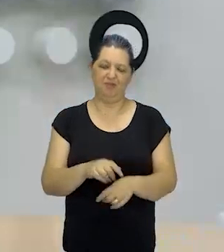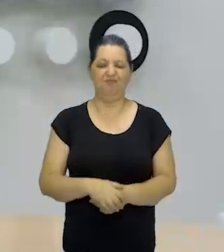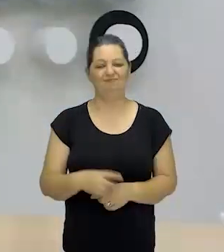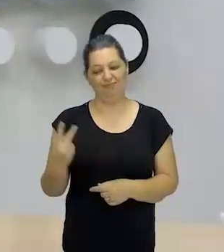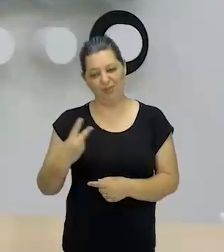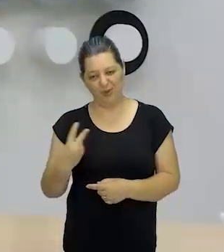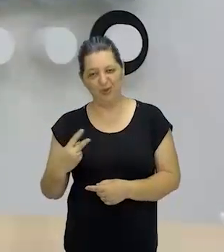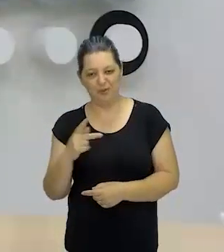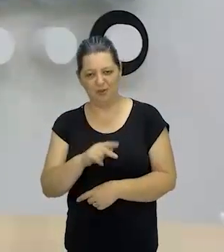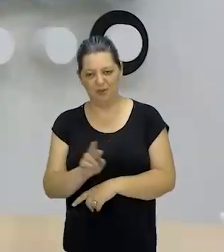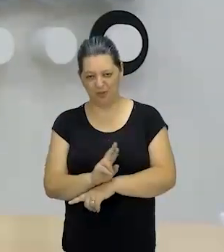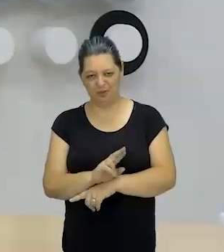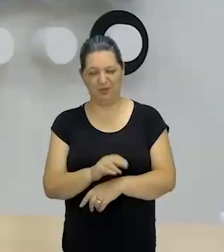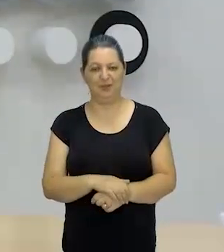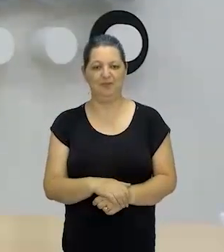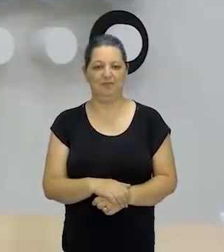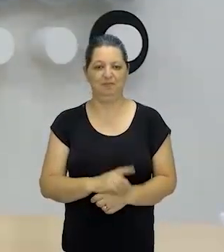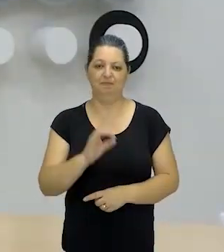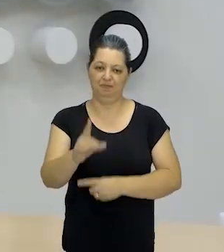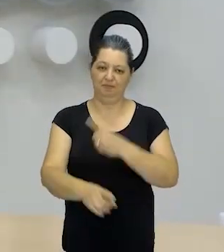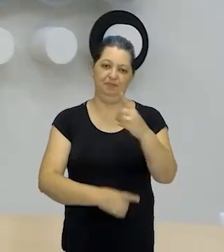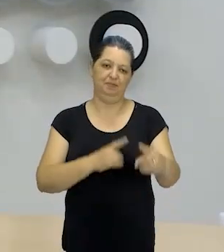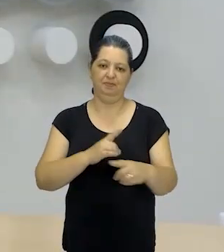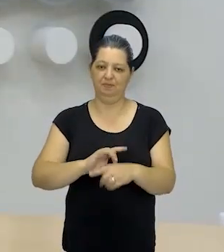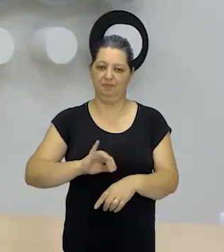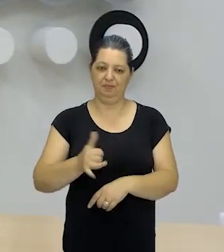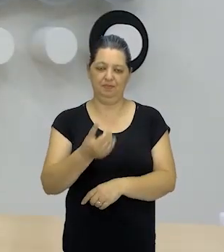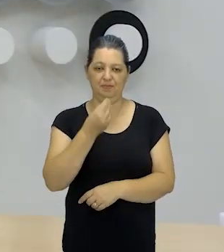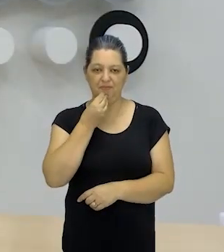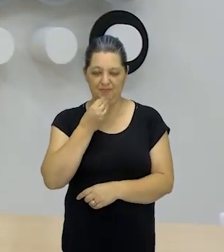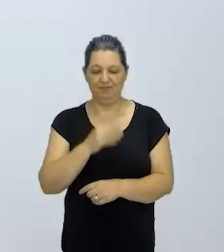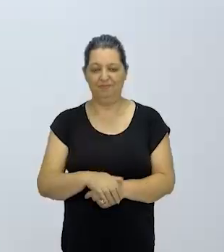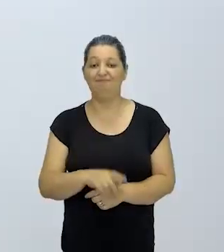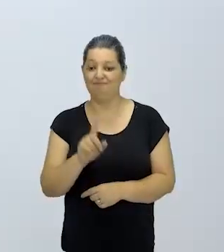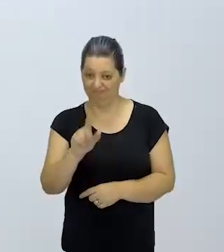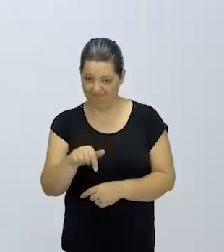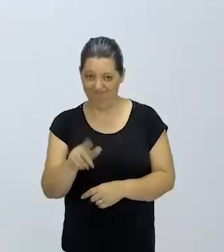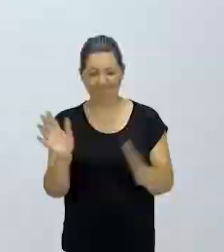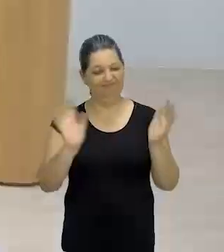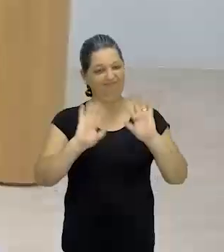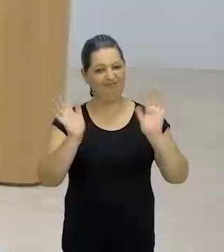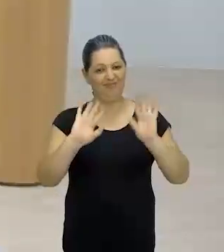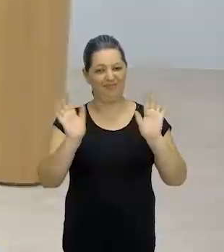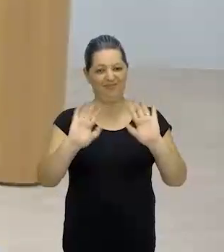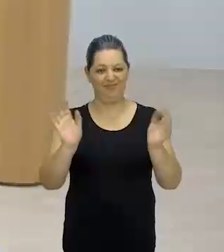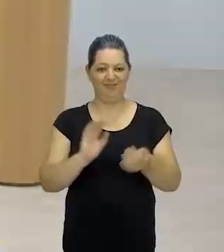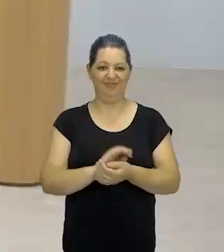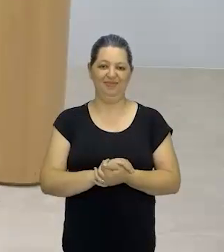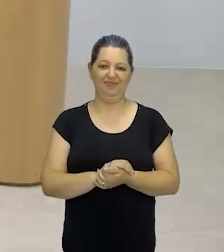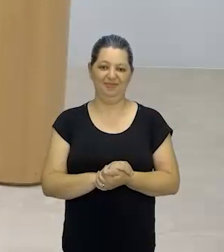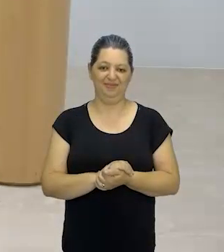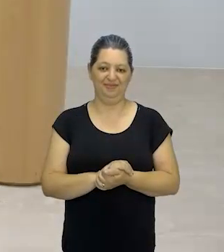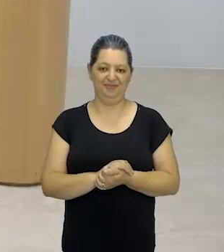professora Roberta. E a gente se vê numa próxima oportunidade. Não é, professora Roberta? Isso mesmo. Tchau, tchau, Tchau, pessoal! tchau.